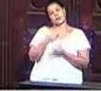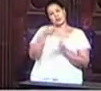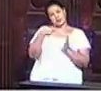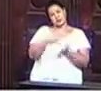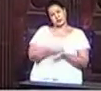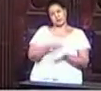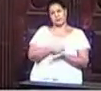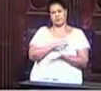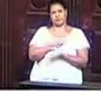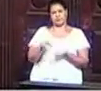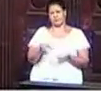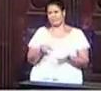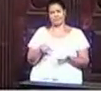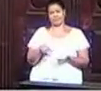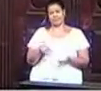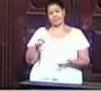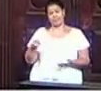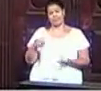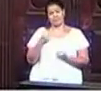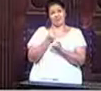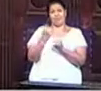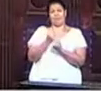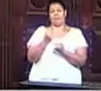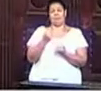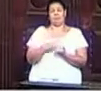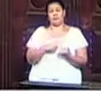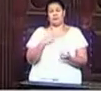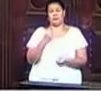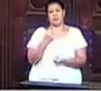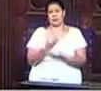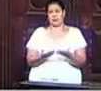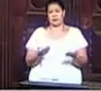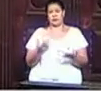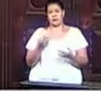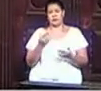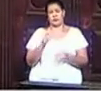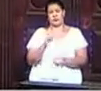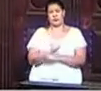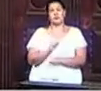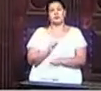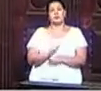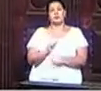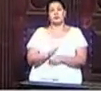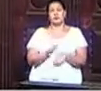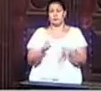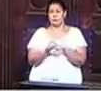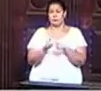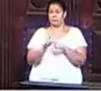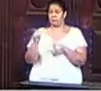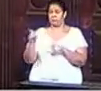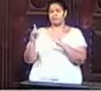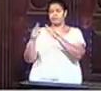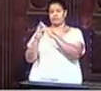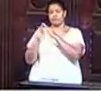perdeu a esperança de ter um transporte de barcas melhor. O morador de Niterói, como bem